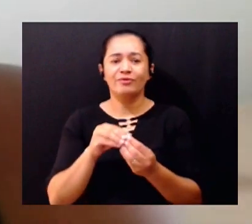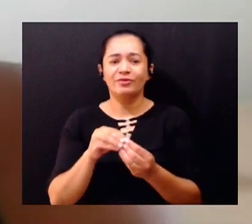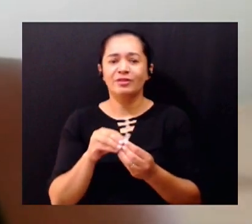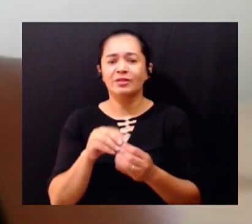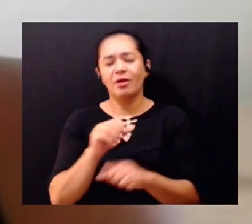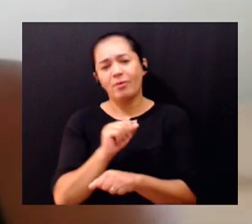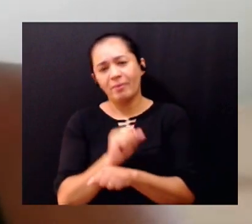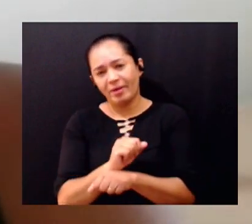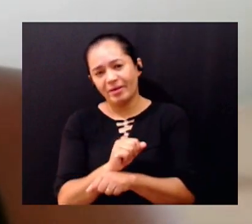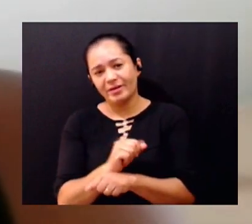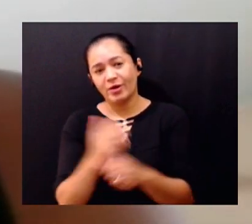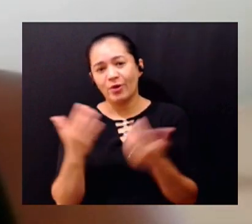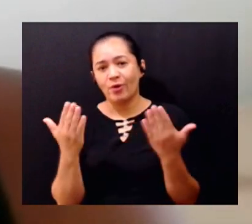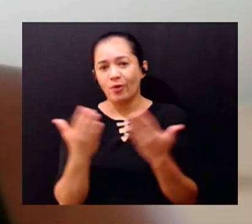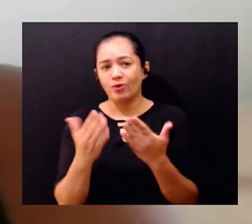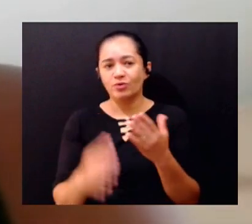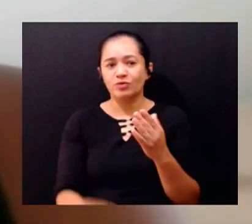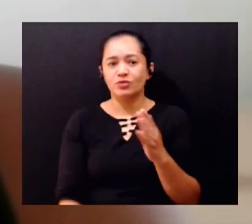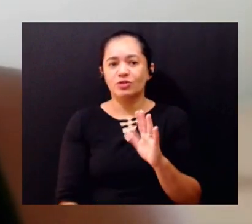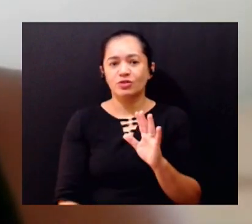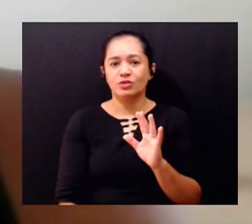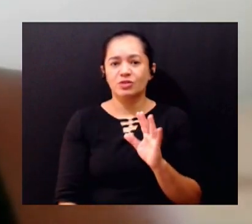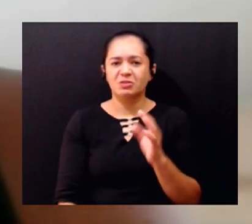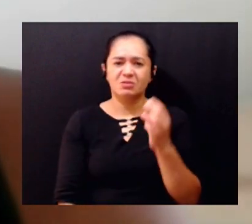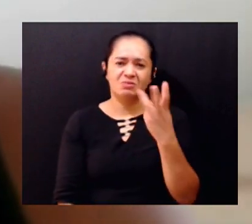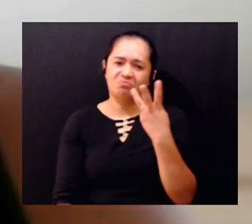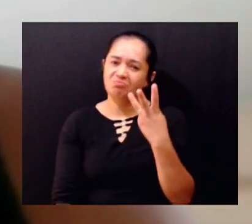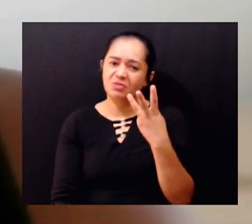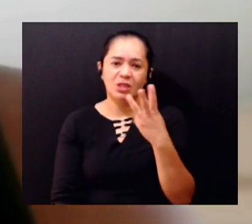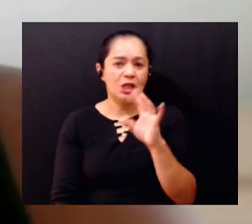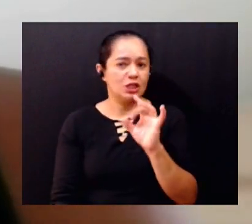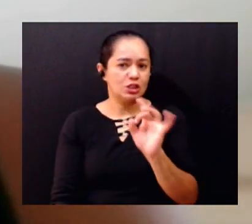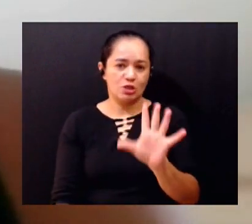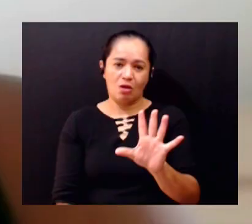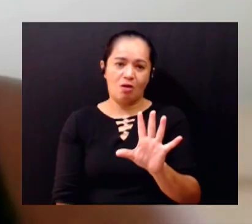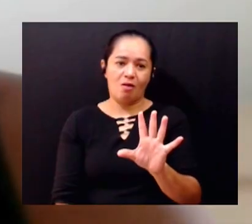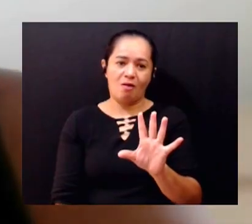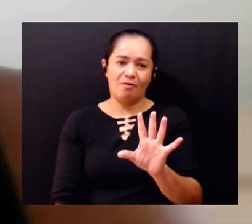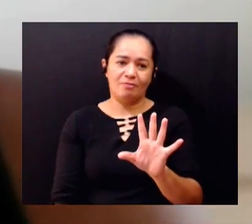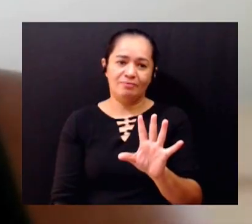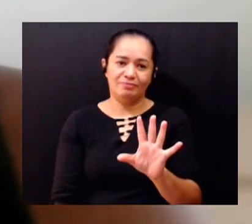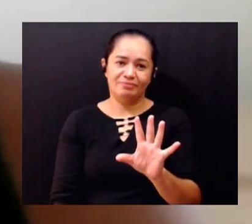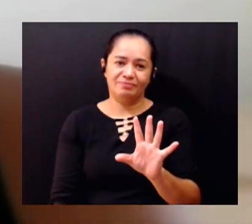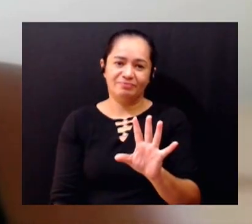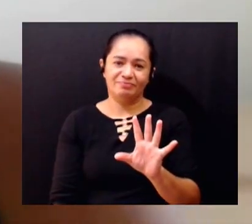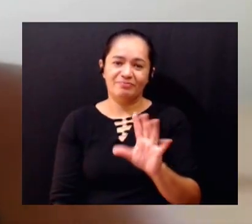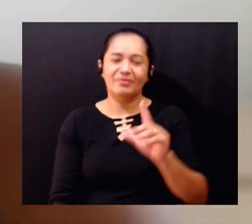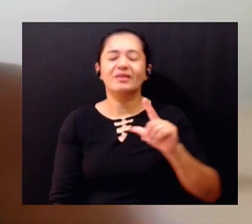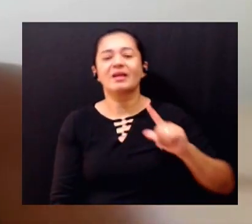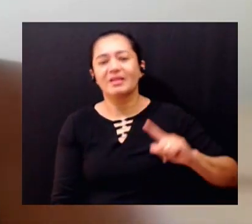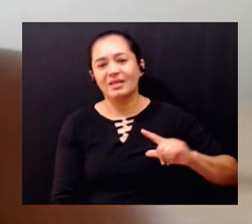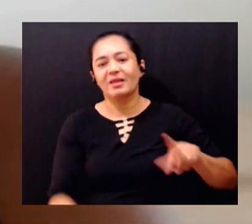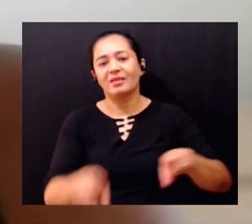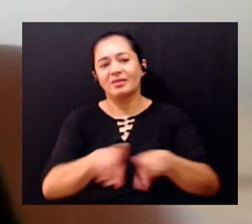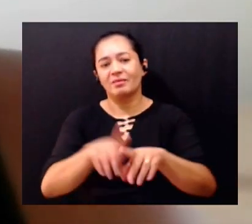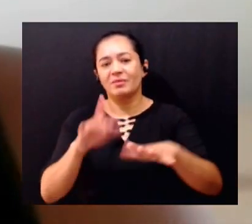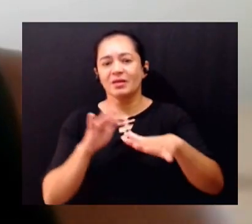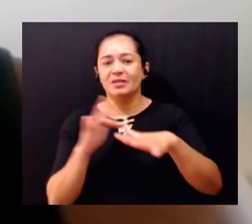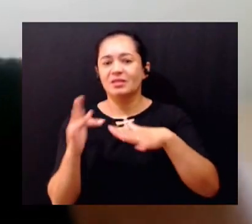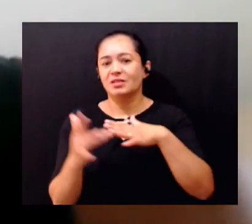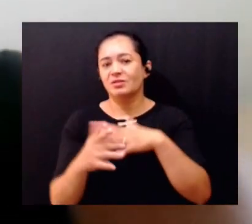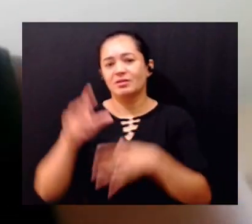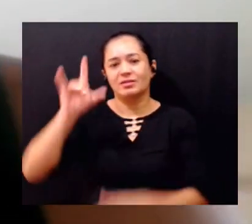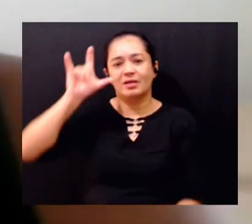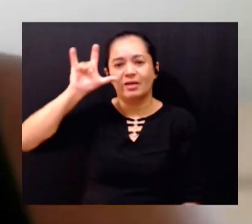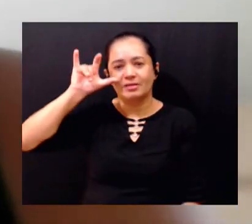tenho só uns 3 blogs e tenho as redes sociais aí, Instagram, Facebook. Poxa então,